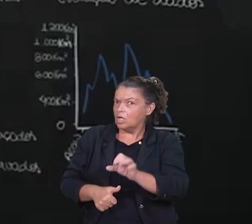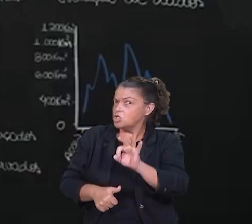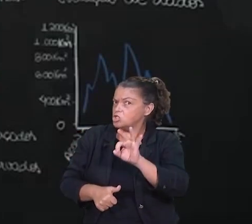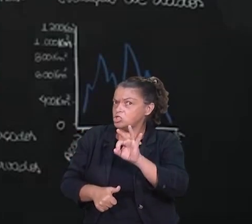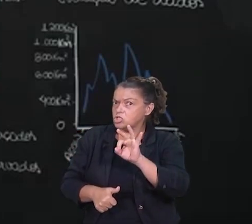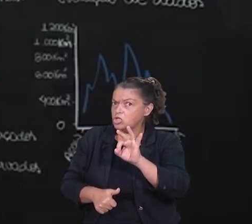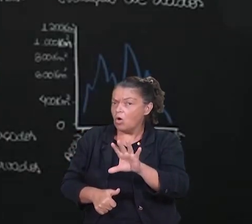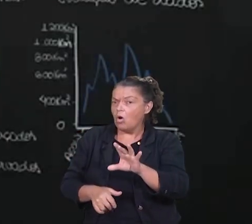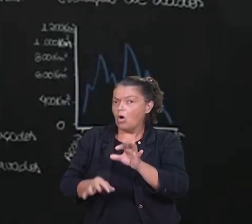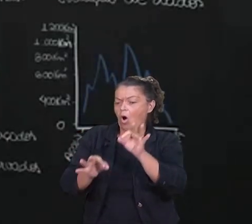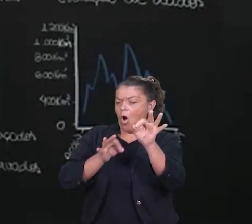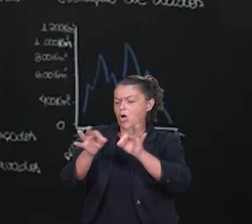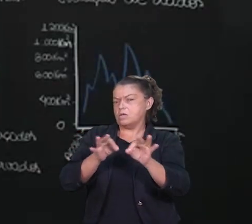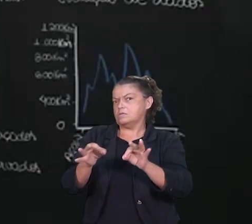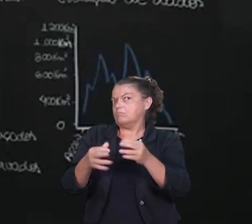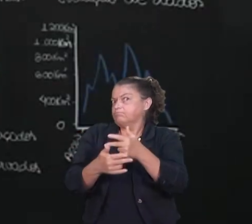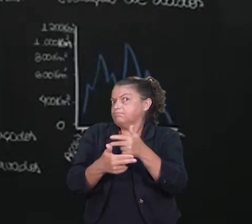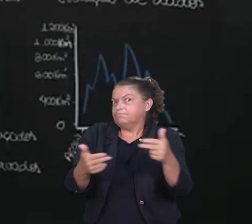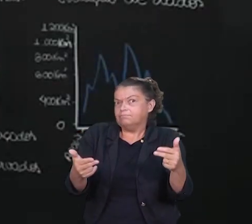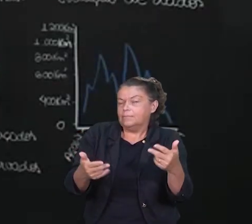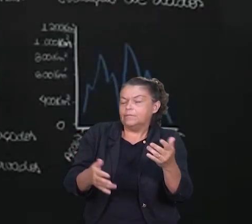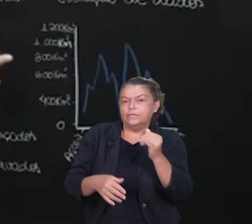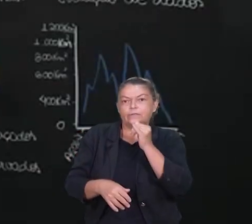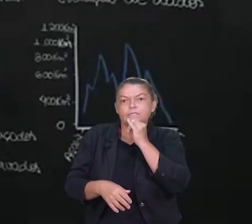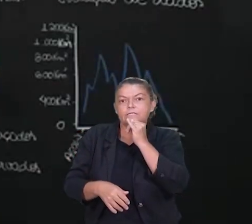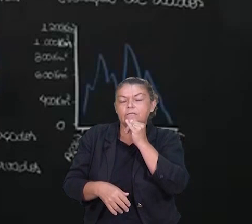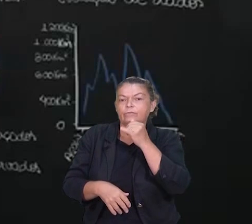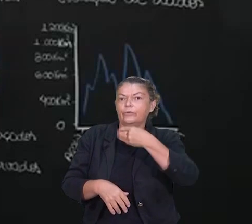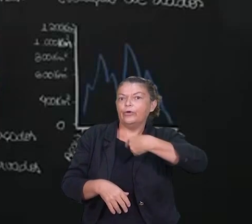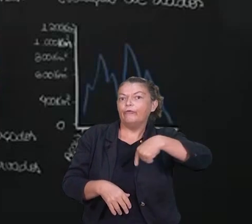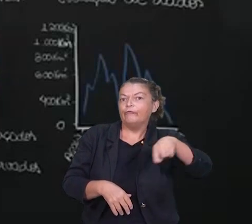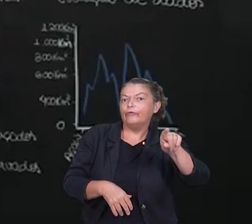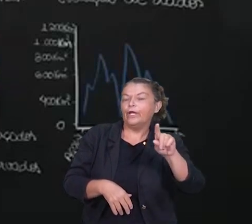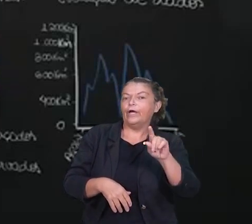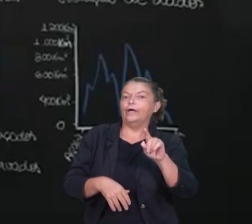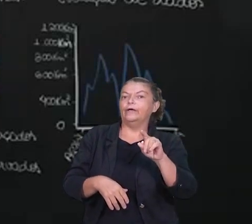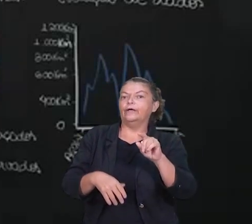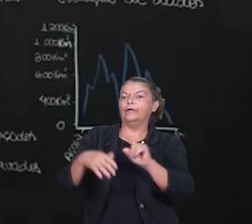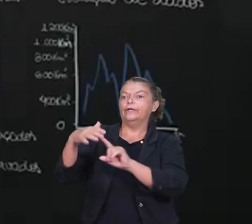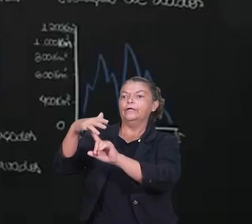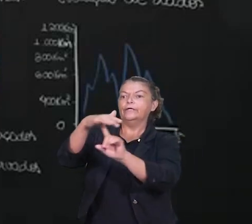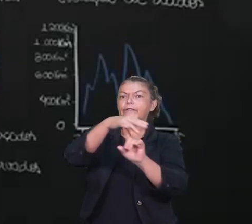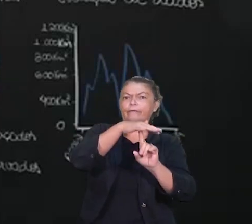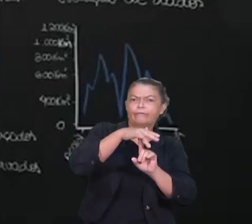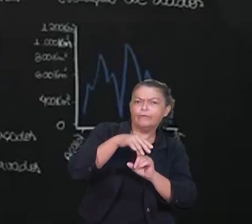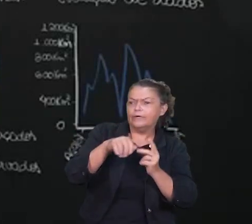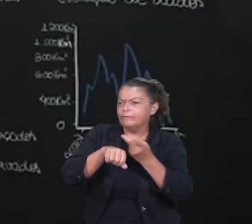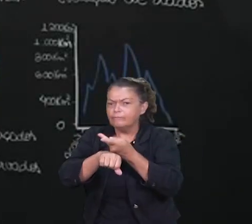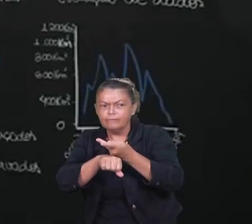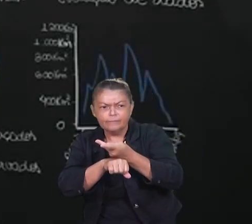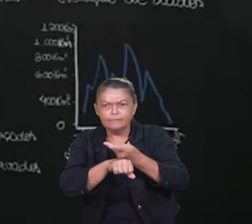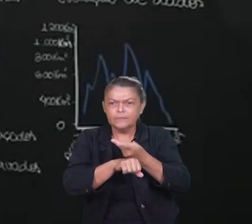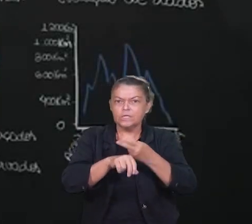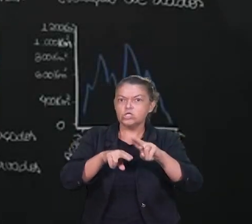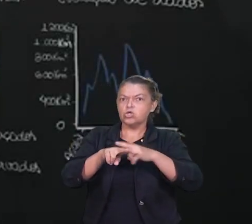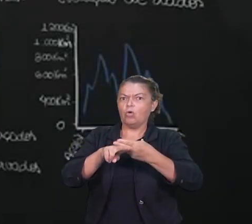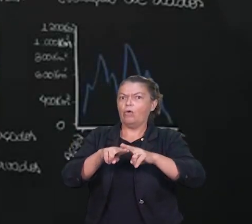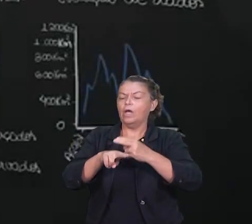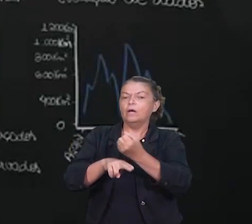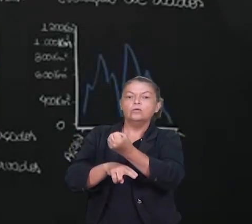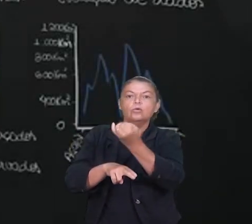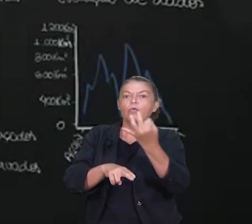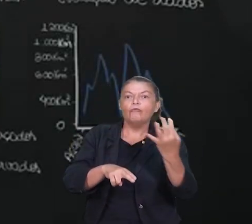organizar. Então, por exemplo, eu fui lá na feira e comecei a pesquisar chocolate em barra, o preço que estava,